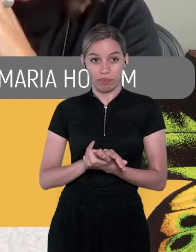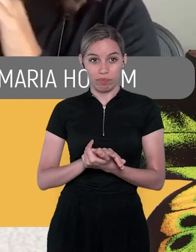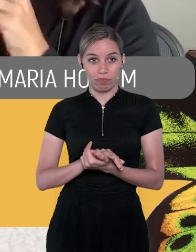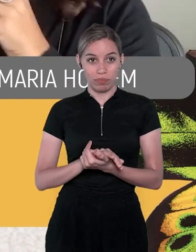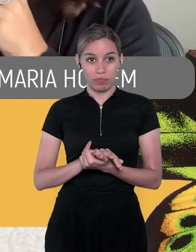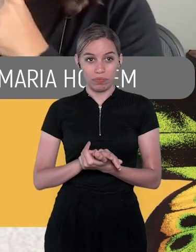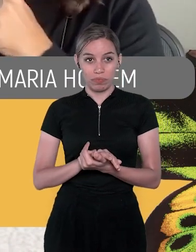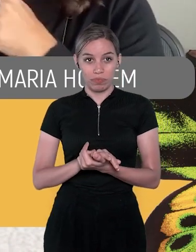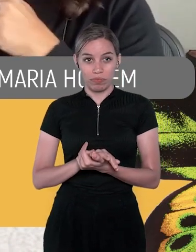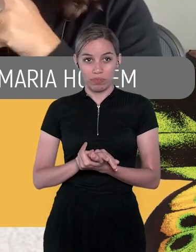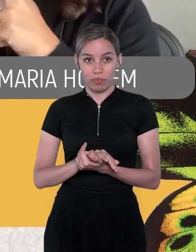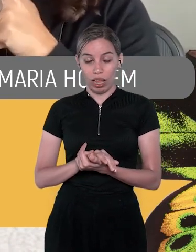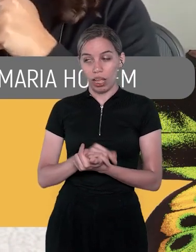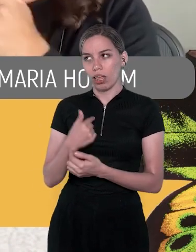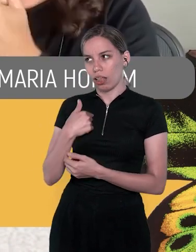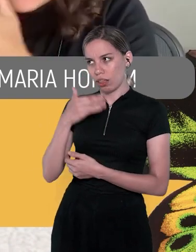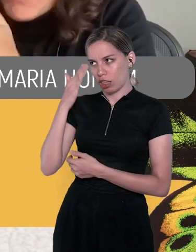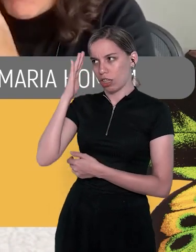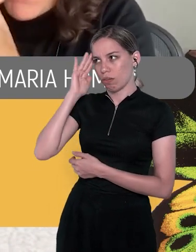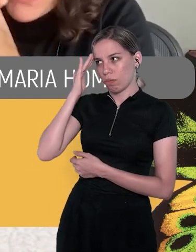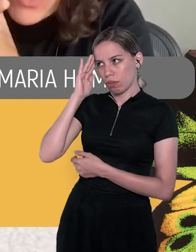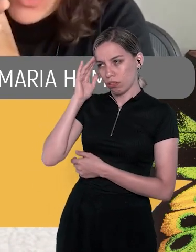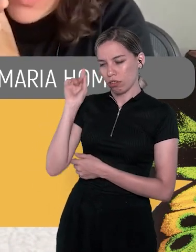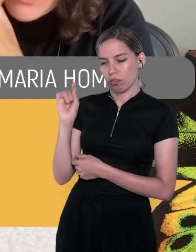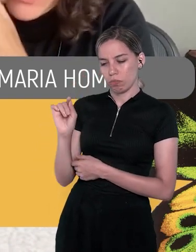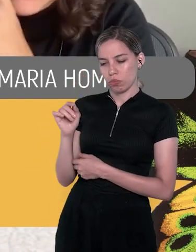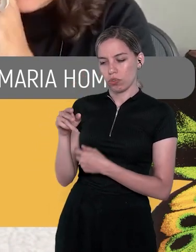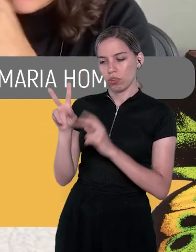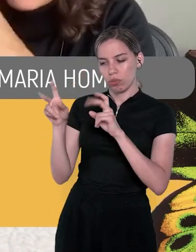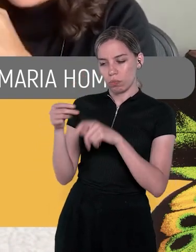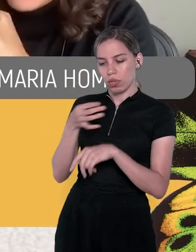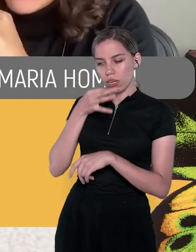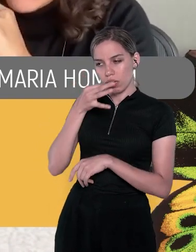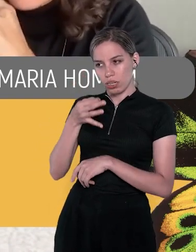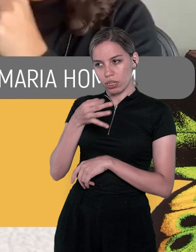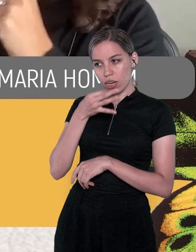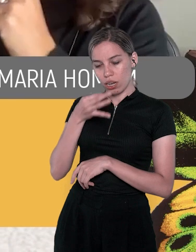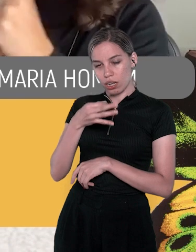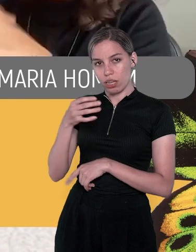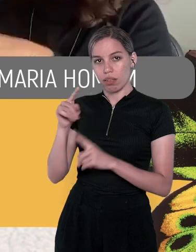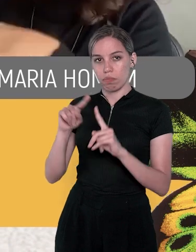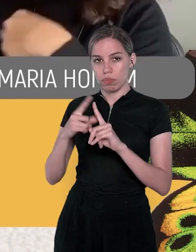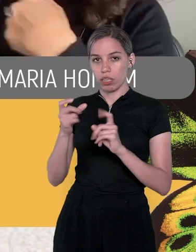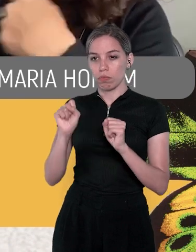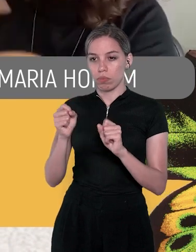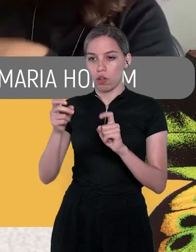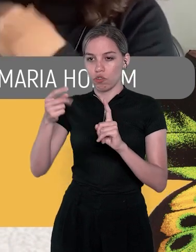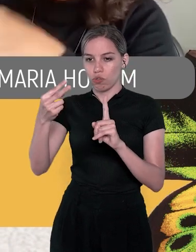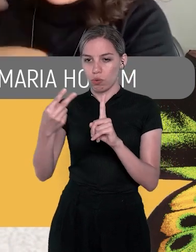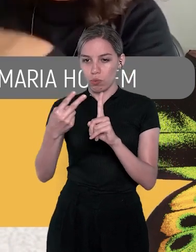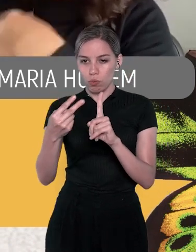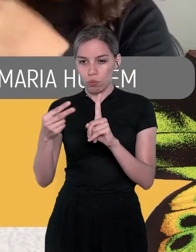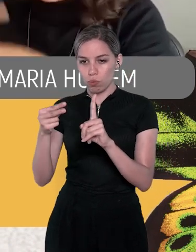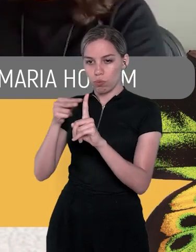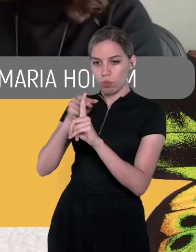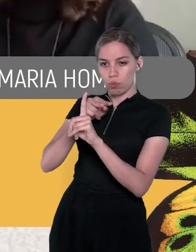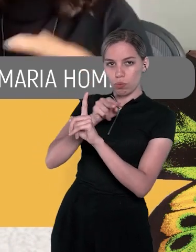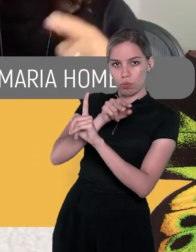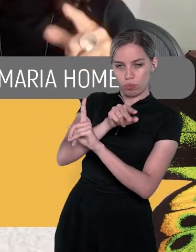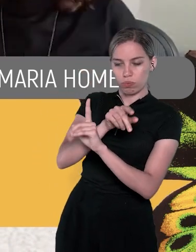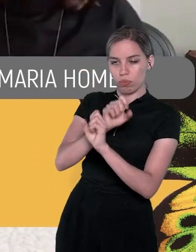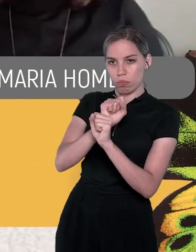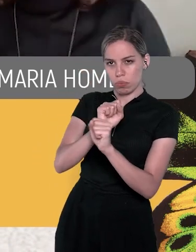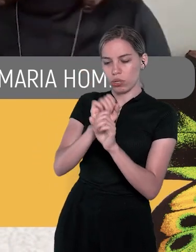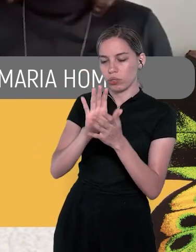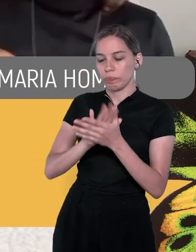é. Não, mas isso tá bom, mas eu psicologia... entendo uma parte É, dessa crítica, mas aí a gente pode fazer uma reviravolta dialética aqui